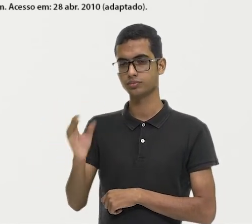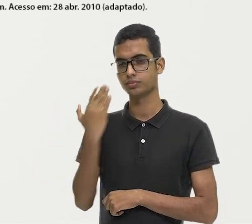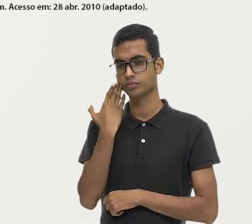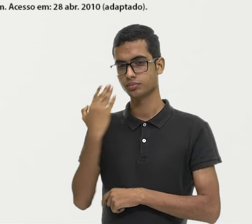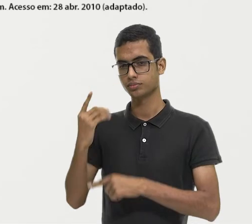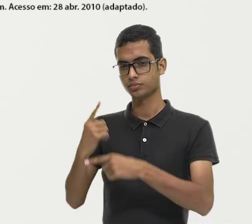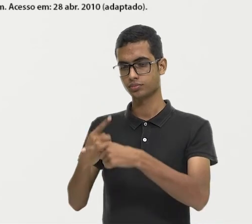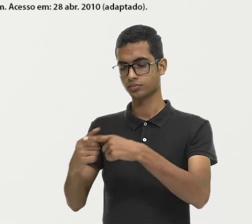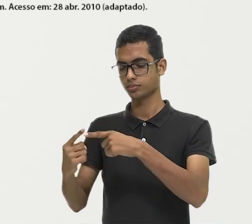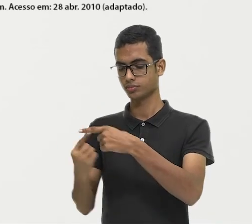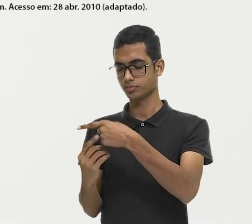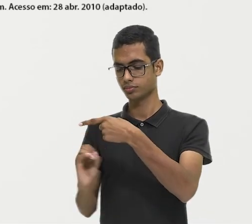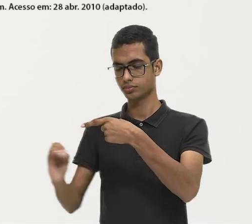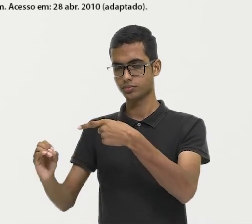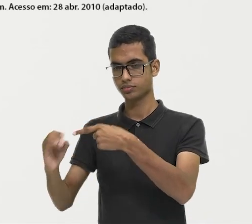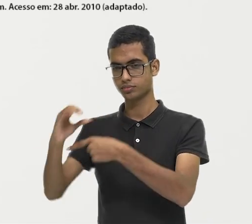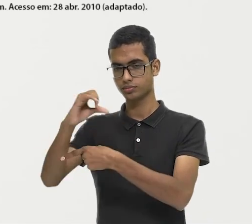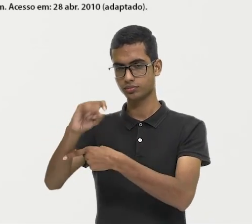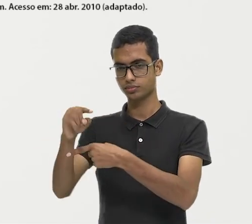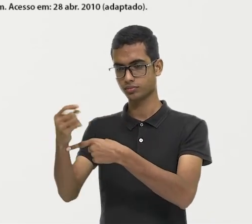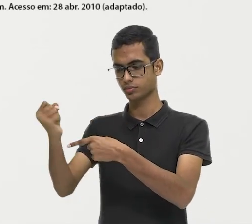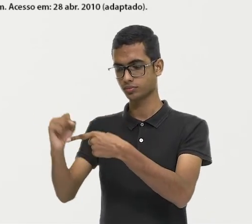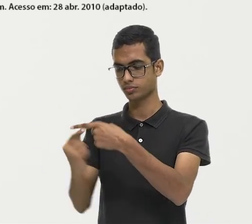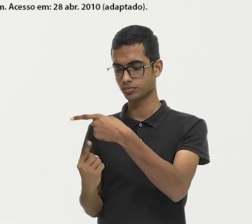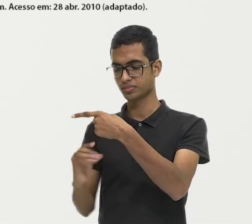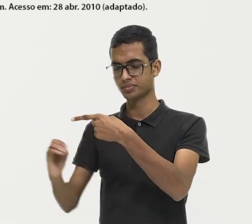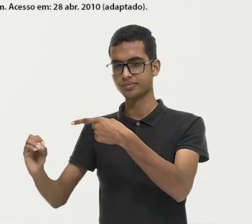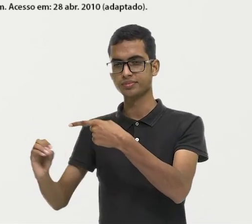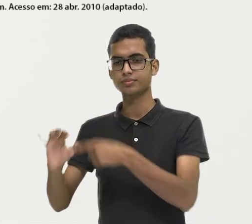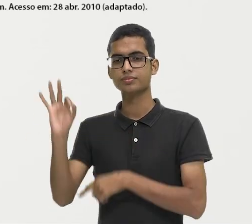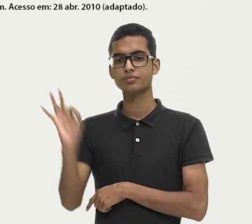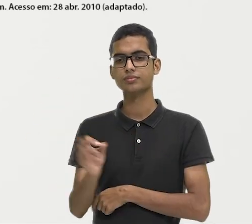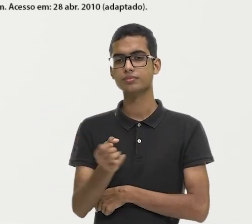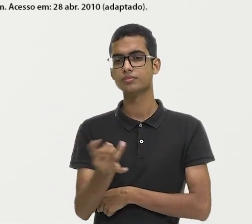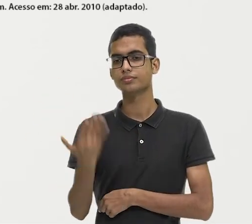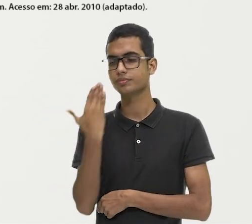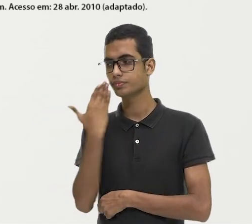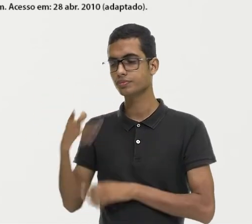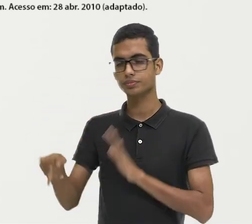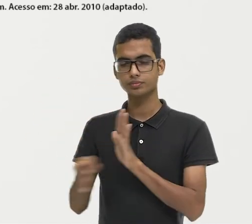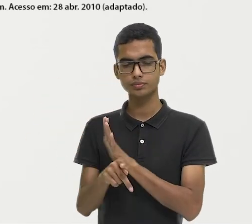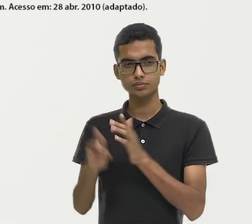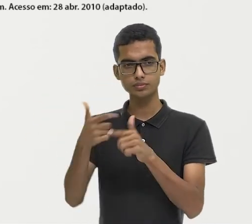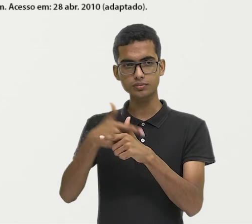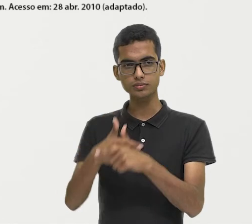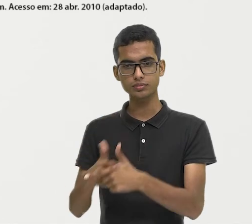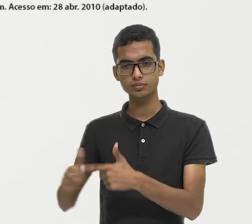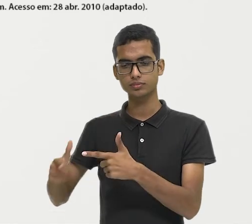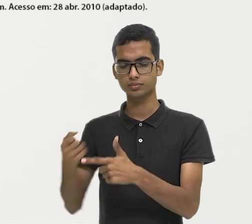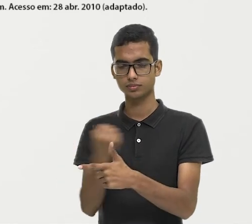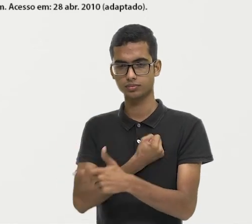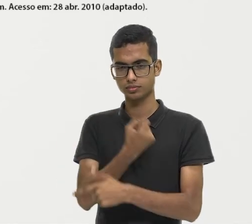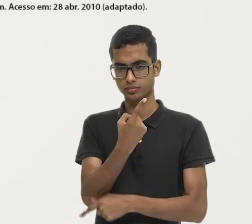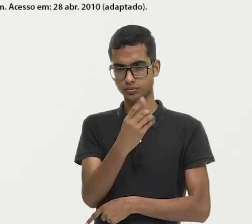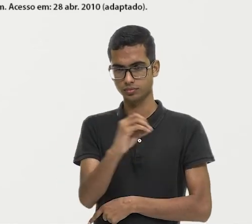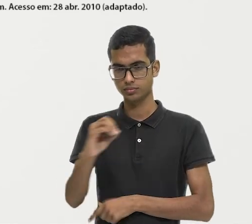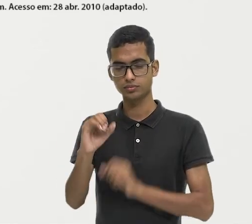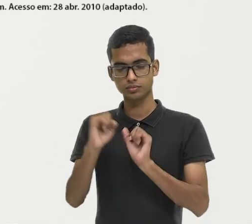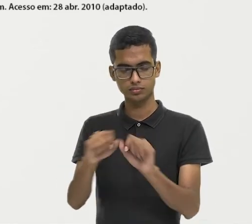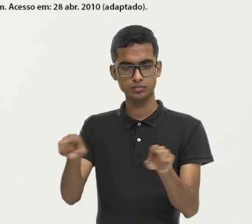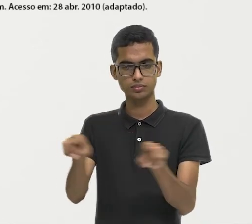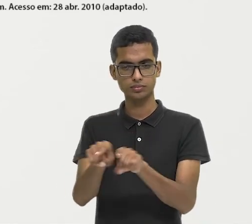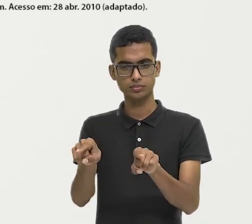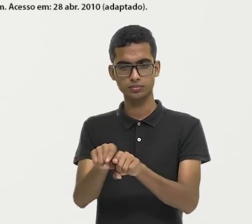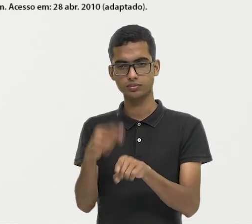9,8%. Não se esqueçam que uma porcentagem nada mais é do que uma divisão por 100. Então,